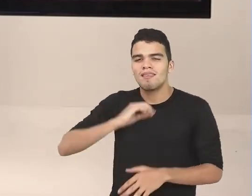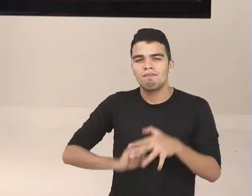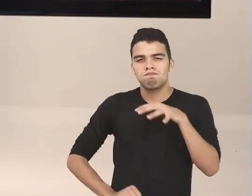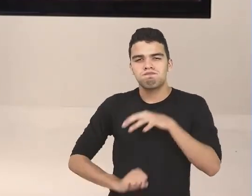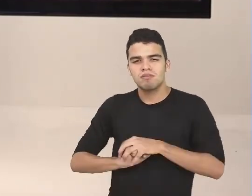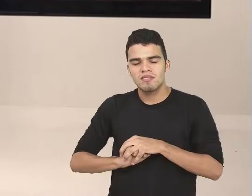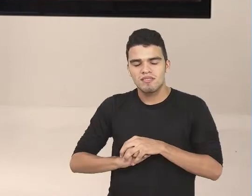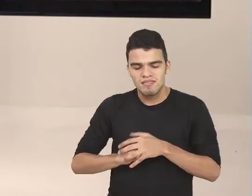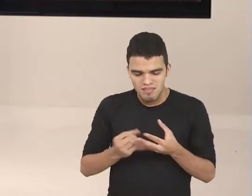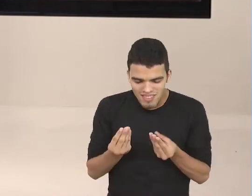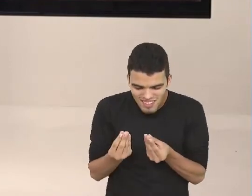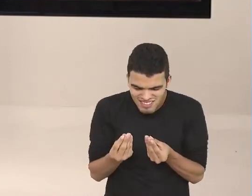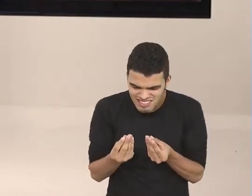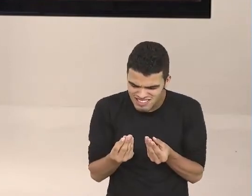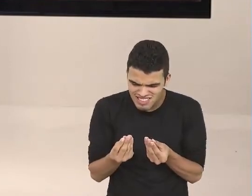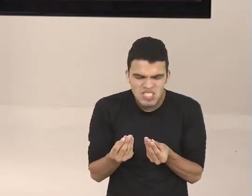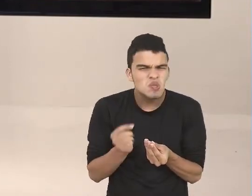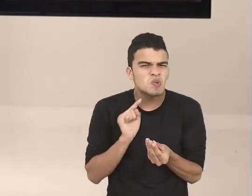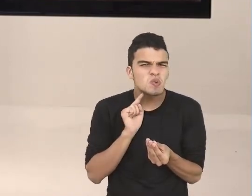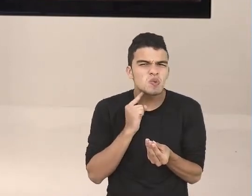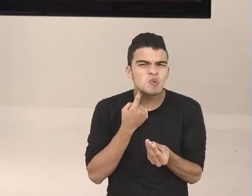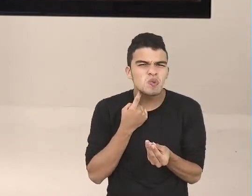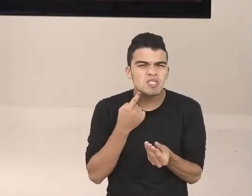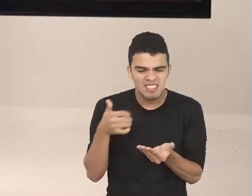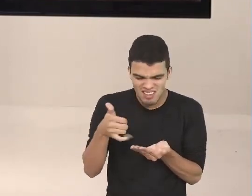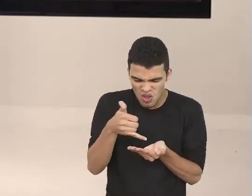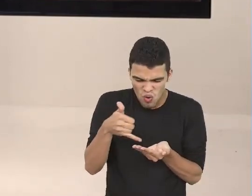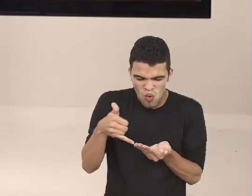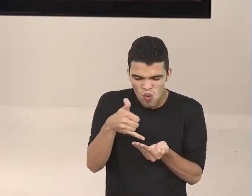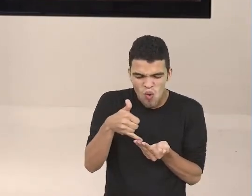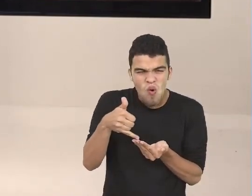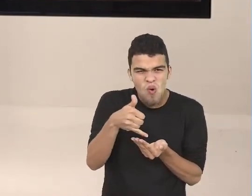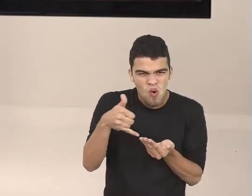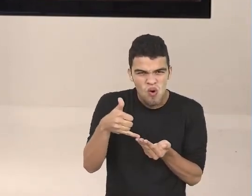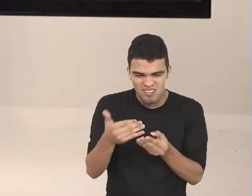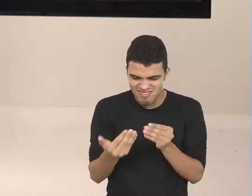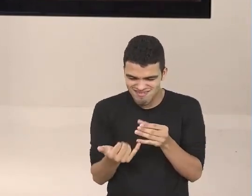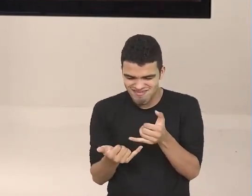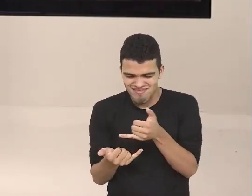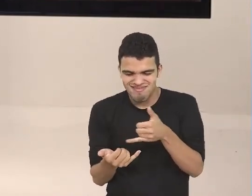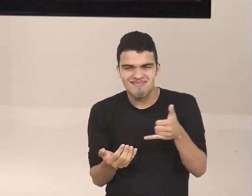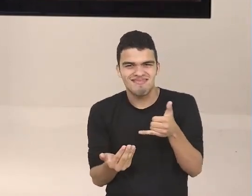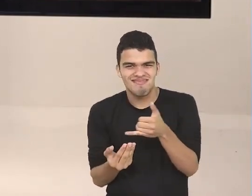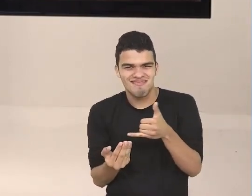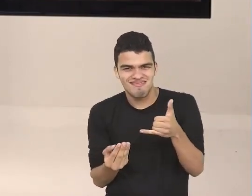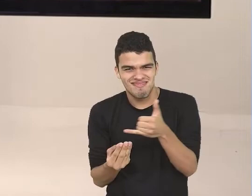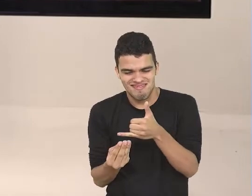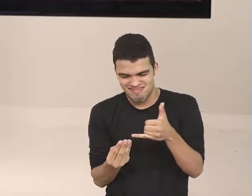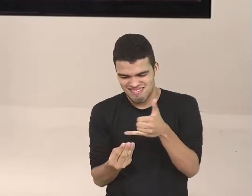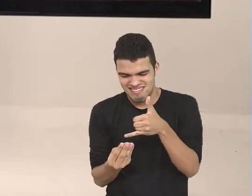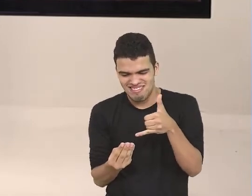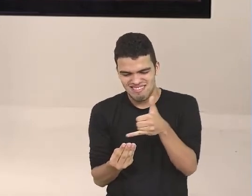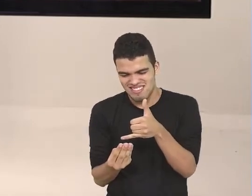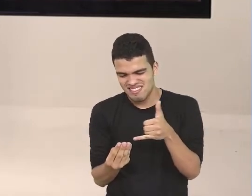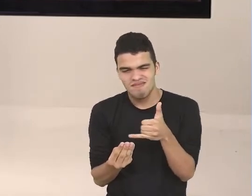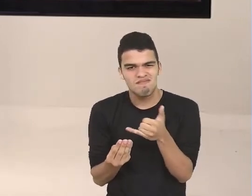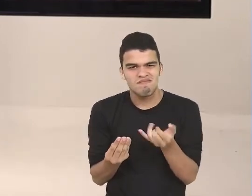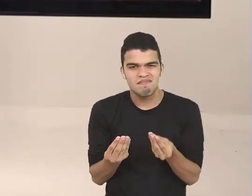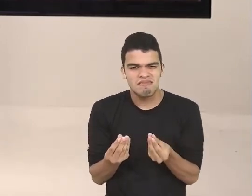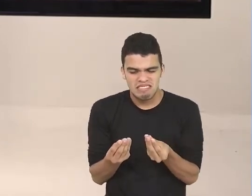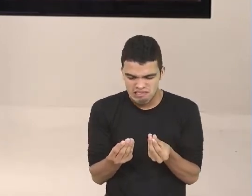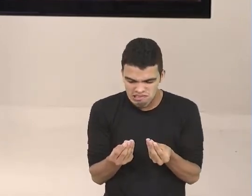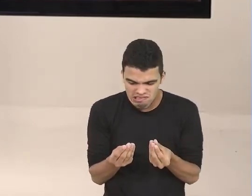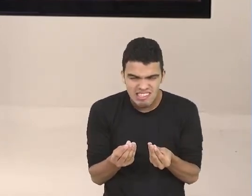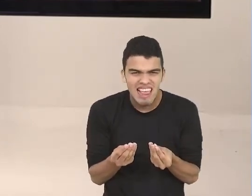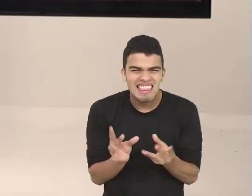para fritar a batatinha, não é isso? Então, aquele óleo, se você lavar a mão com água, o que acontece? A tendência